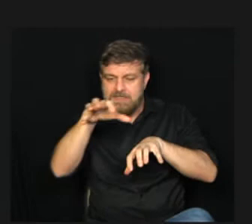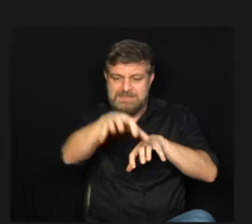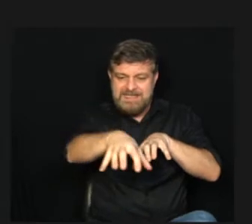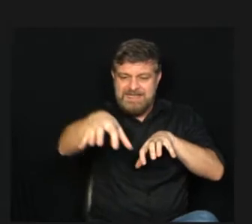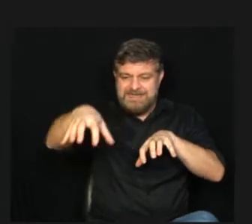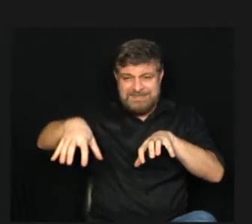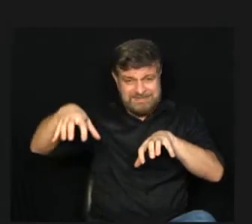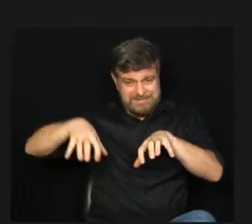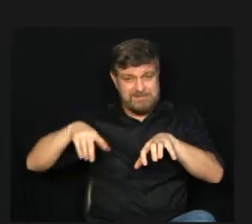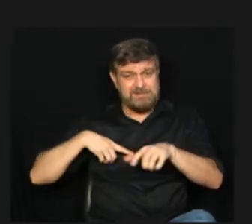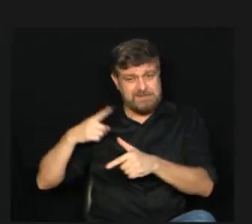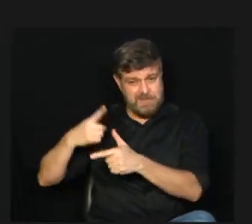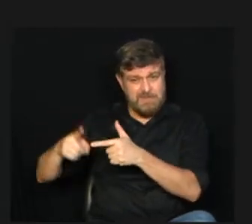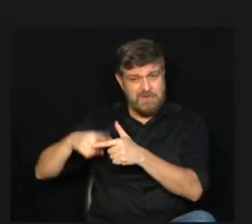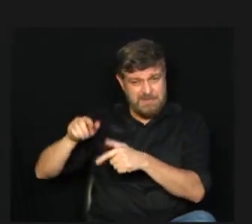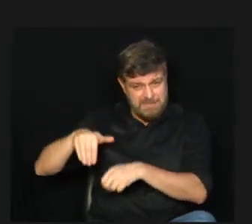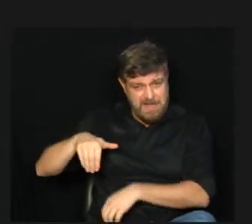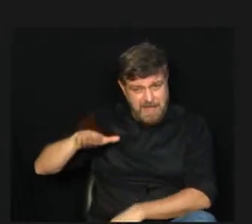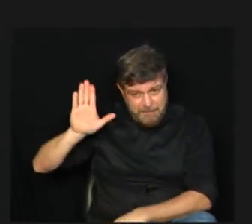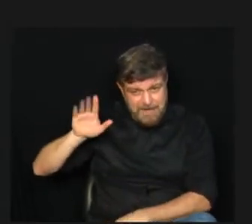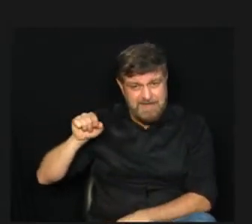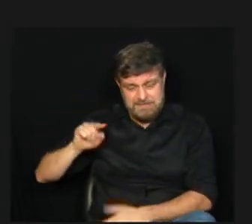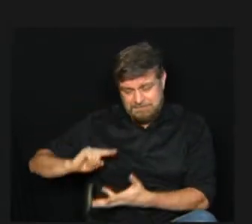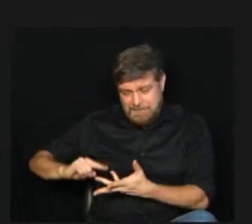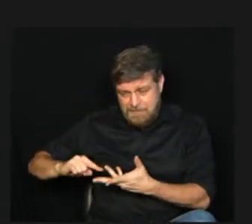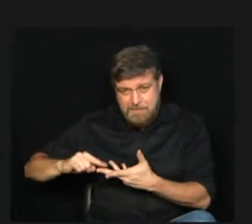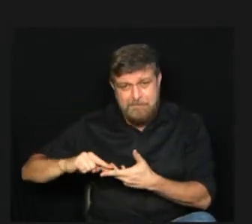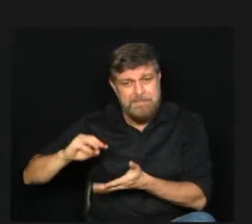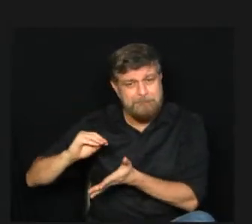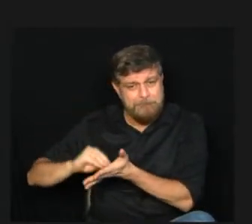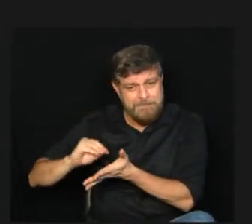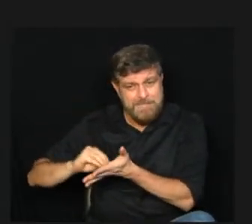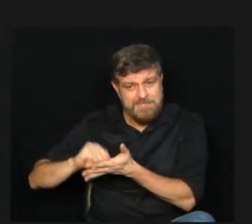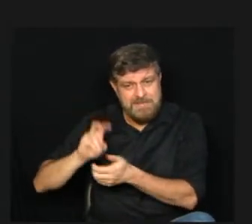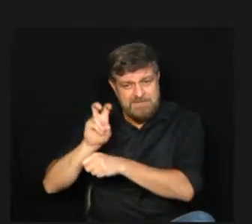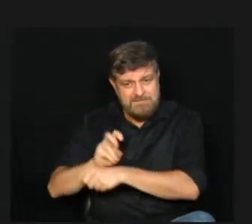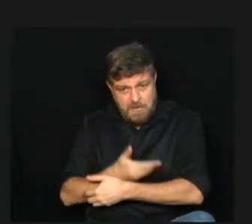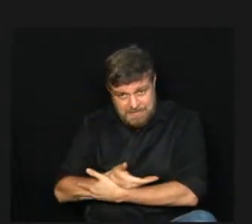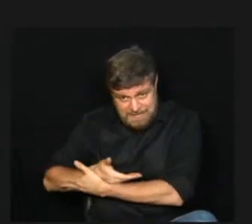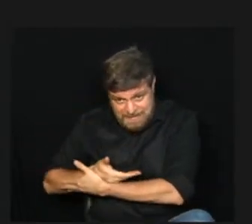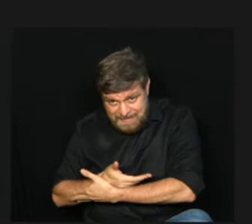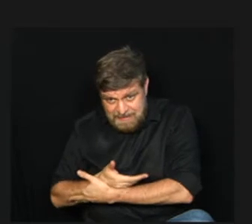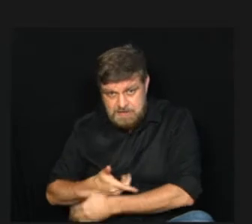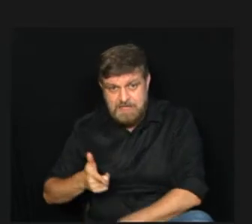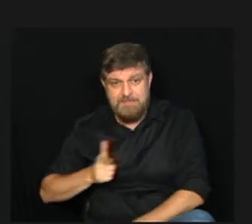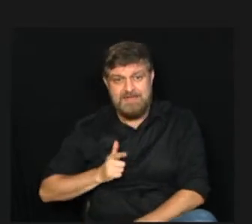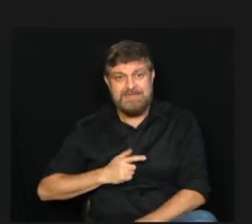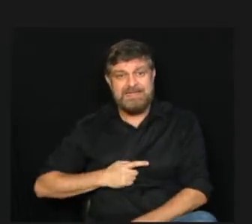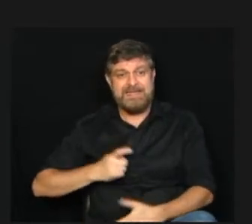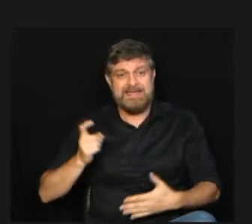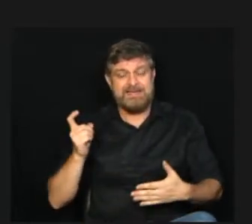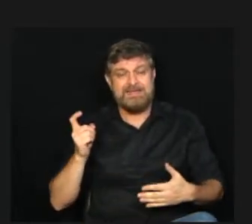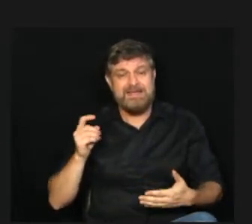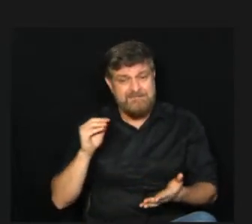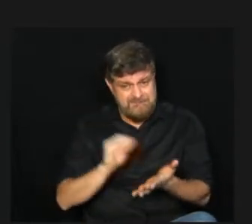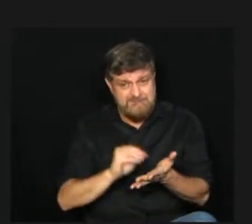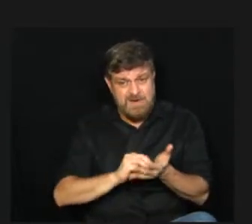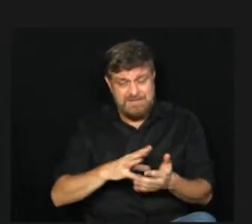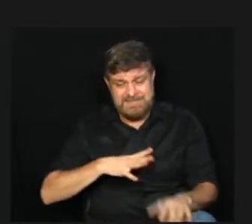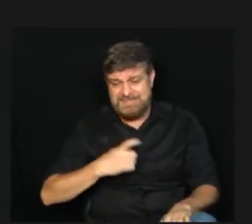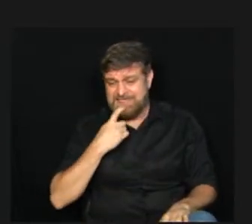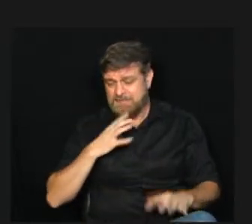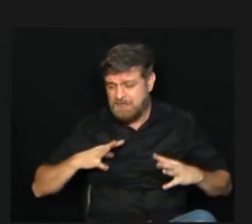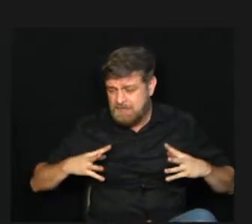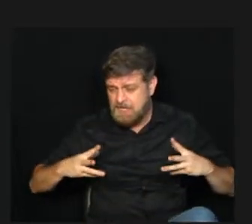destacam mais entre as suas necessidades, né, em relação às outras, mas é um déficit que falta na cidade inteira.